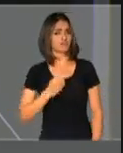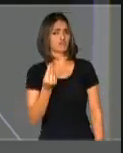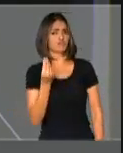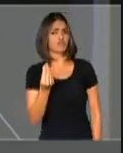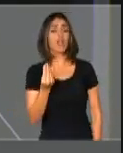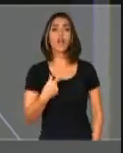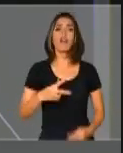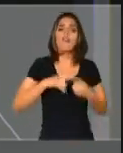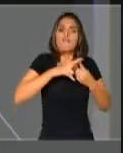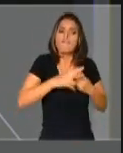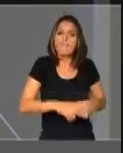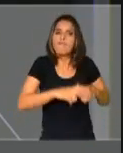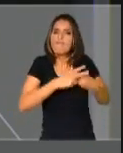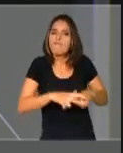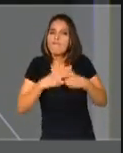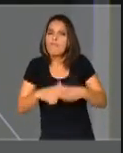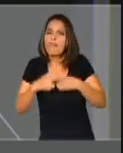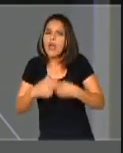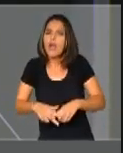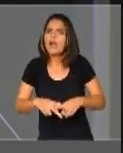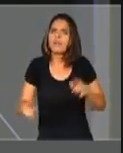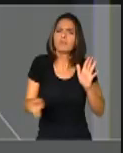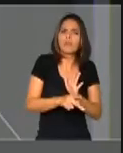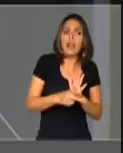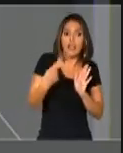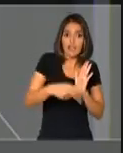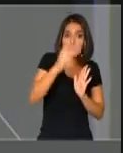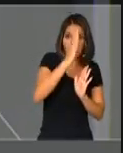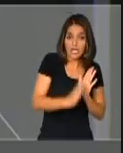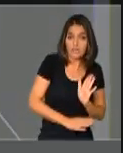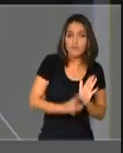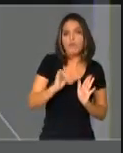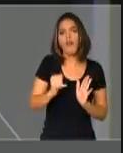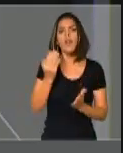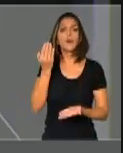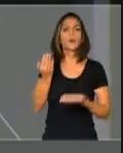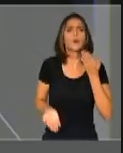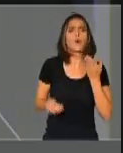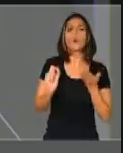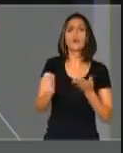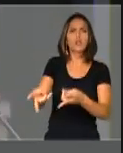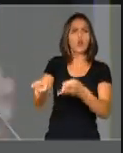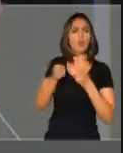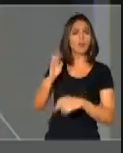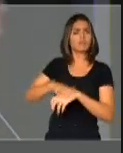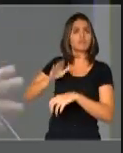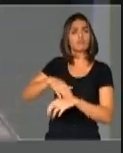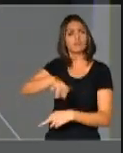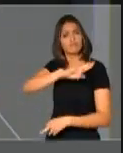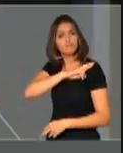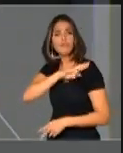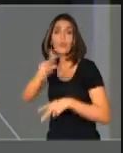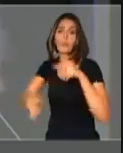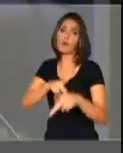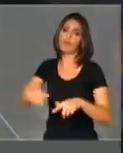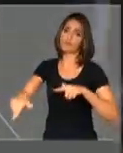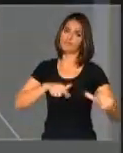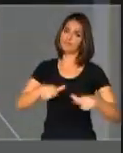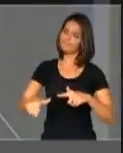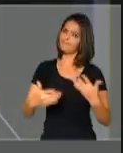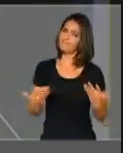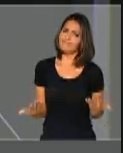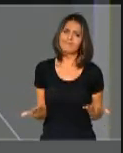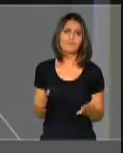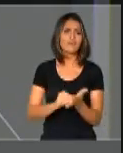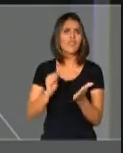começar a corrigir determinadas situações no Brasil, colocando o peso sobre os ombros da classe